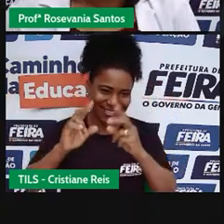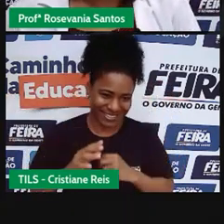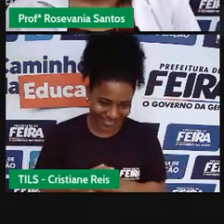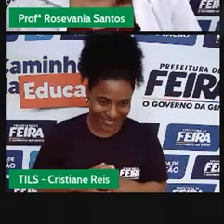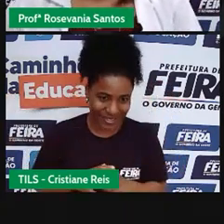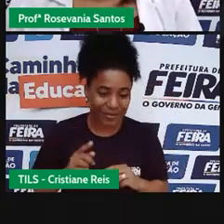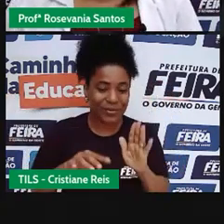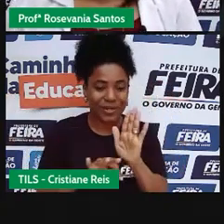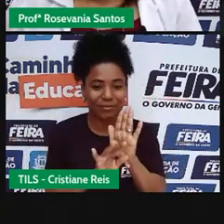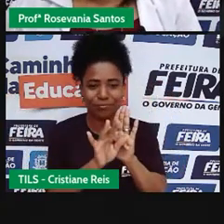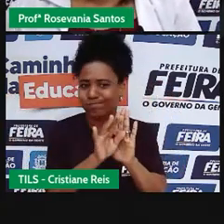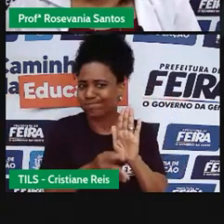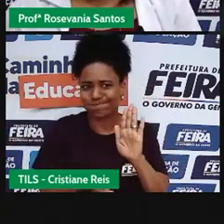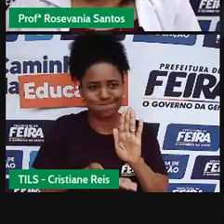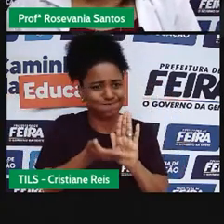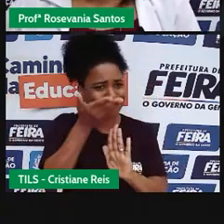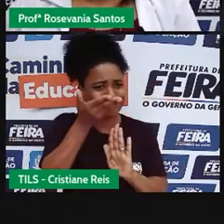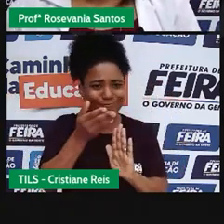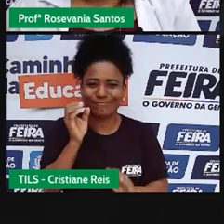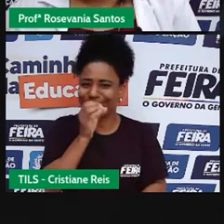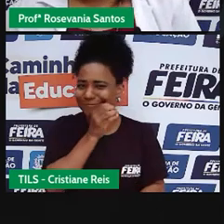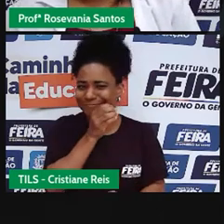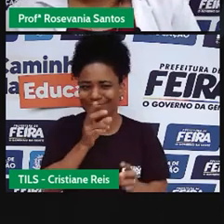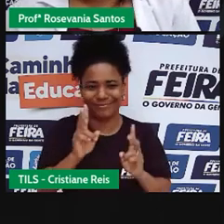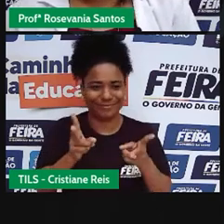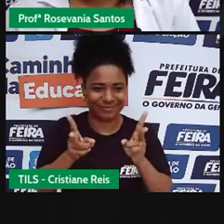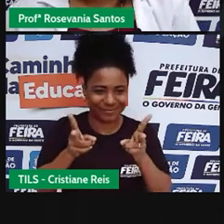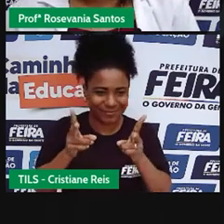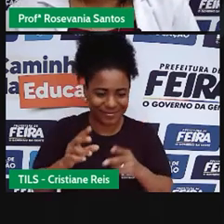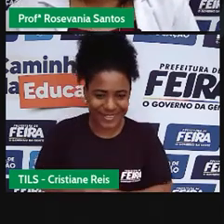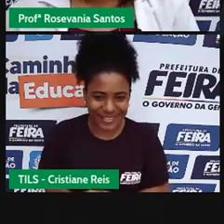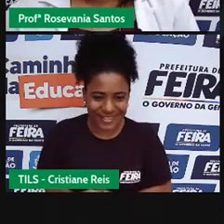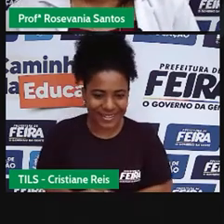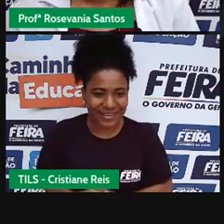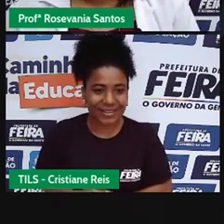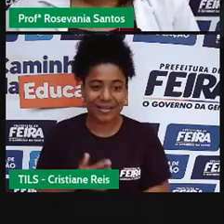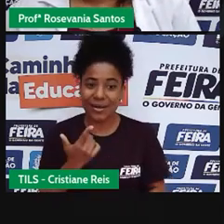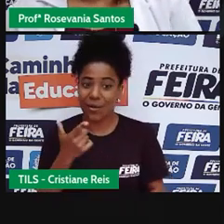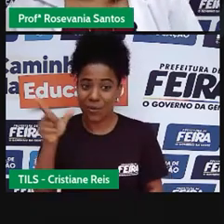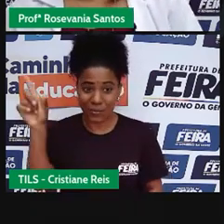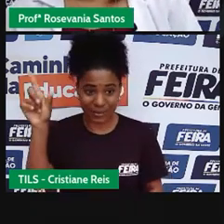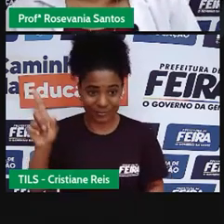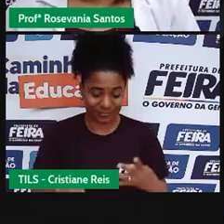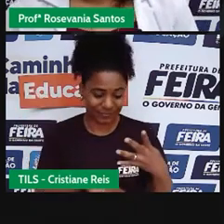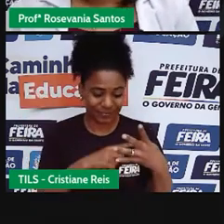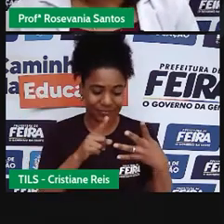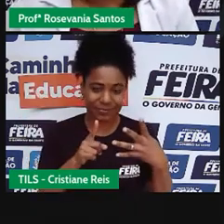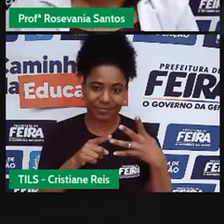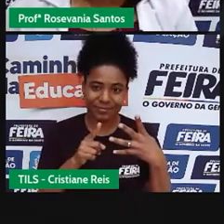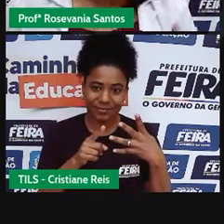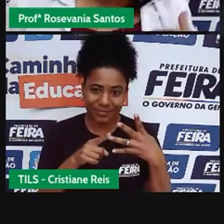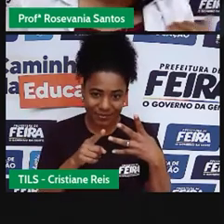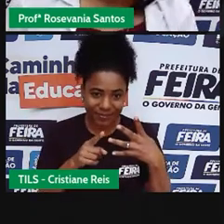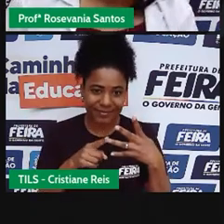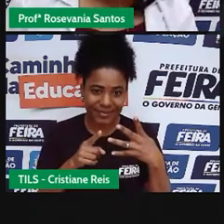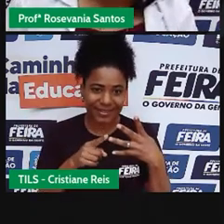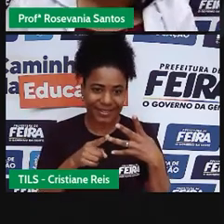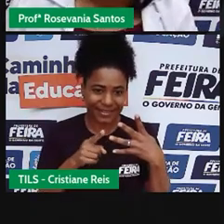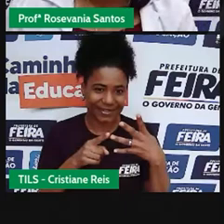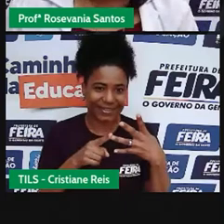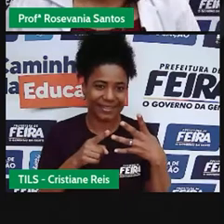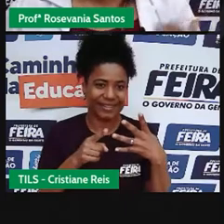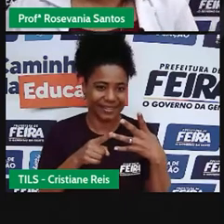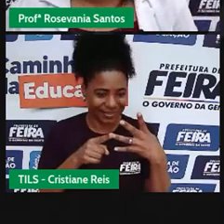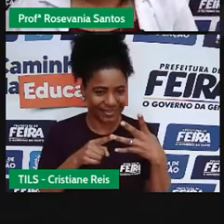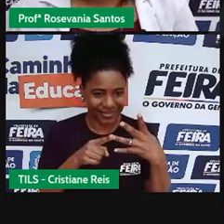sempre elevadas. Outra característica também, outro clima, né, outra subdivisão do clima tropical é o semiárido. Isso a gente conhece